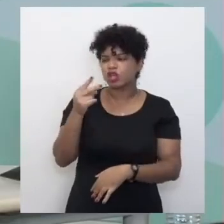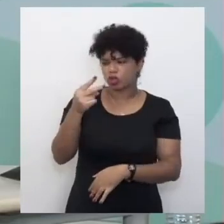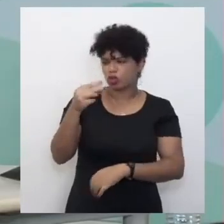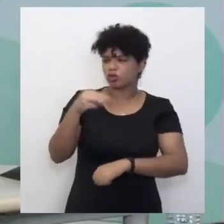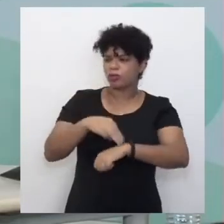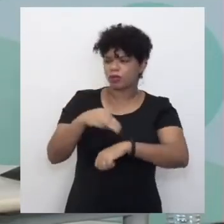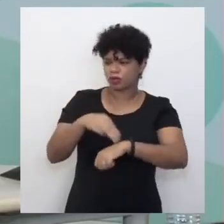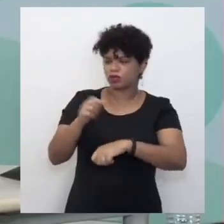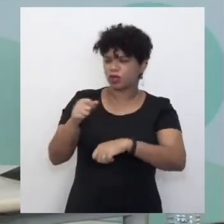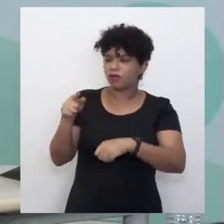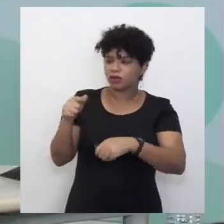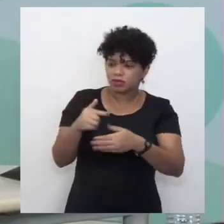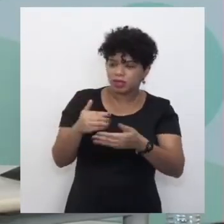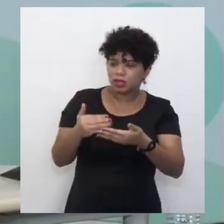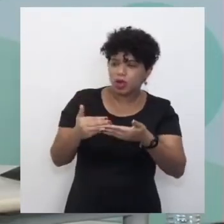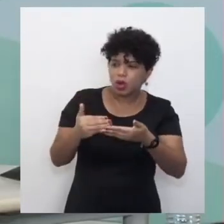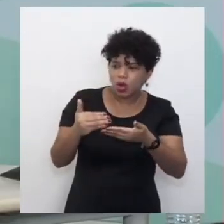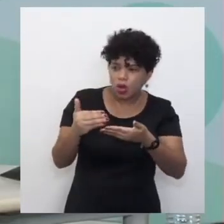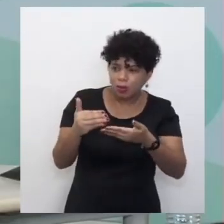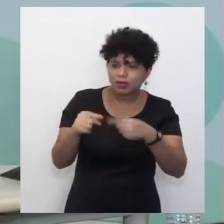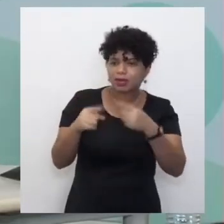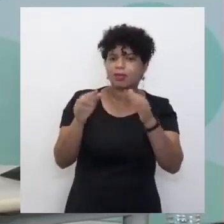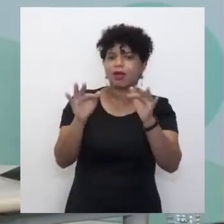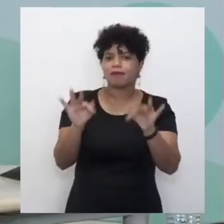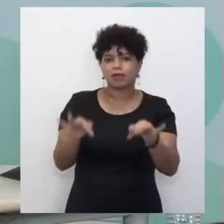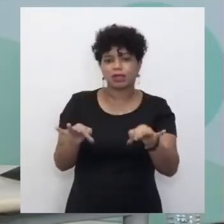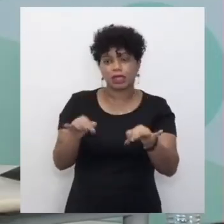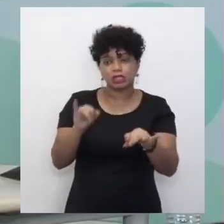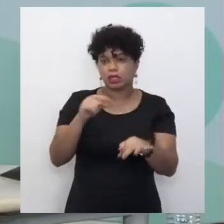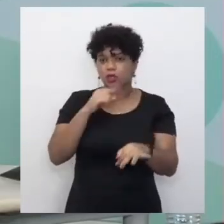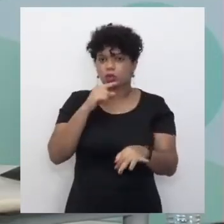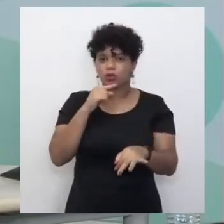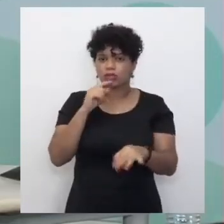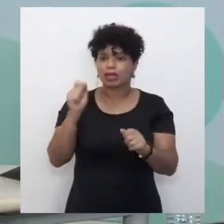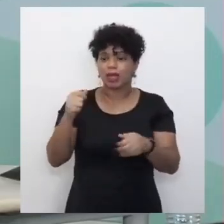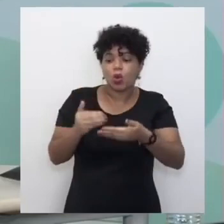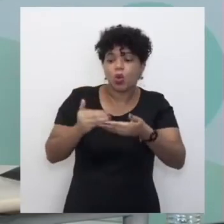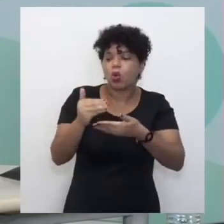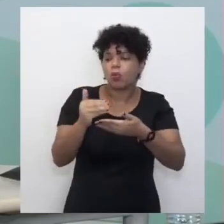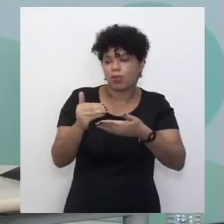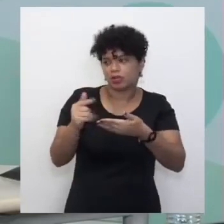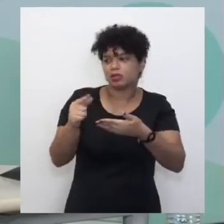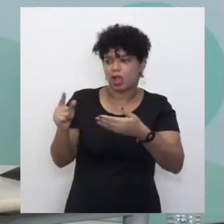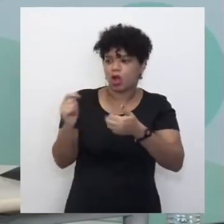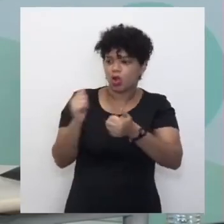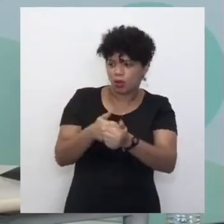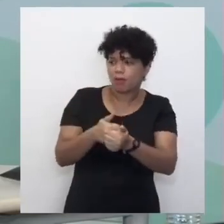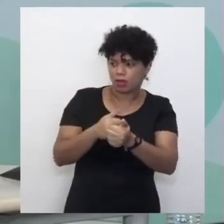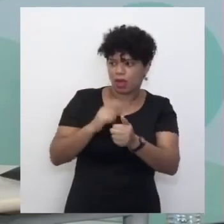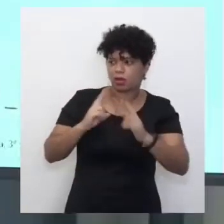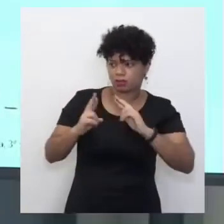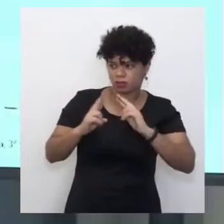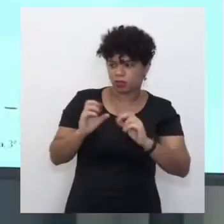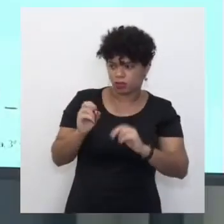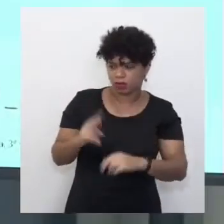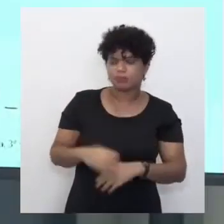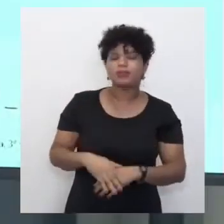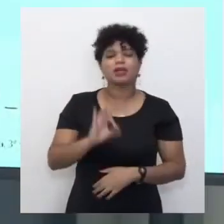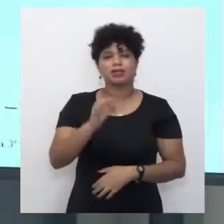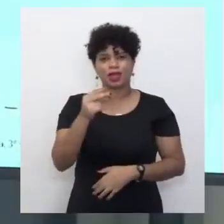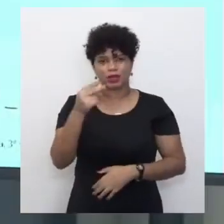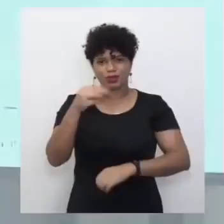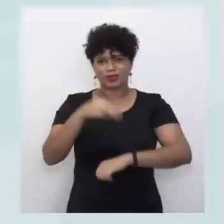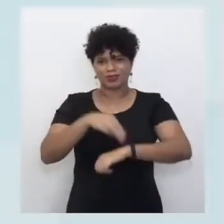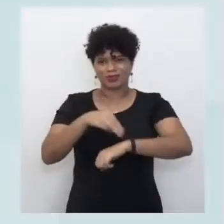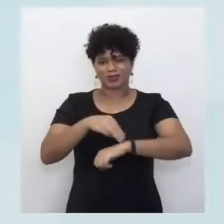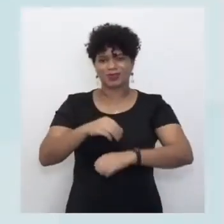eles iniciarem, conseguir terminar, legal, mas se não conseguir, pelo menos iniciar para acompanhar com você a correção, tá bom? Ok, voltamos em 2